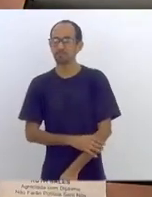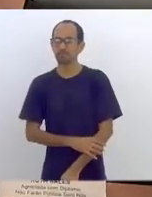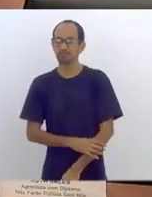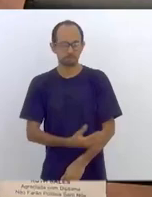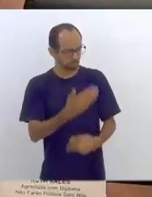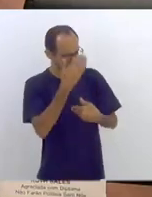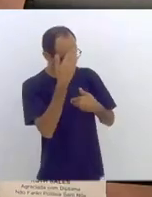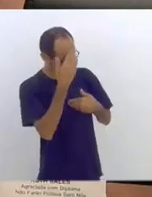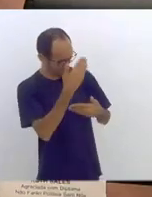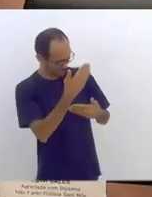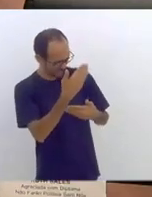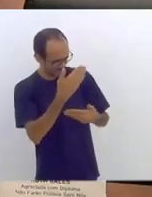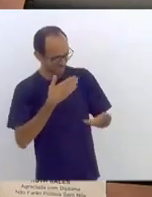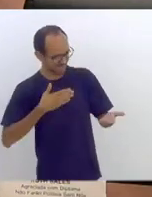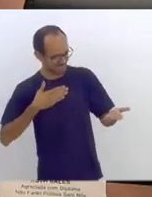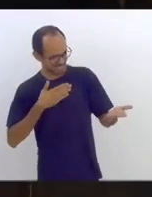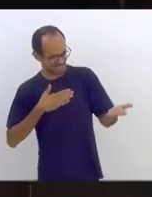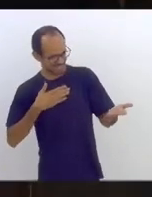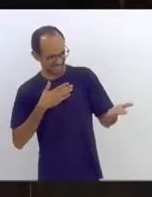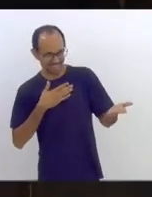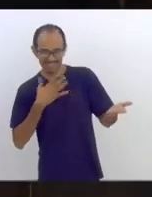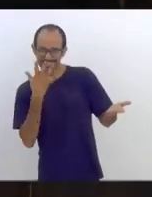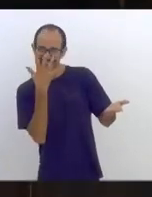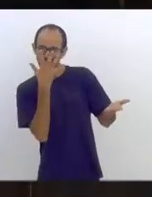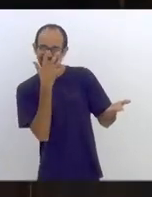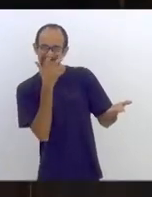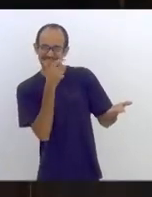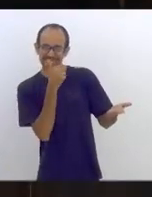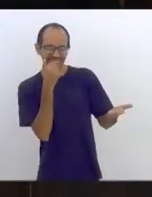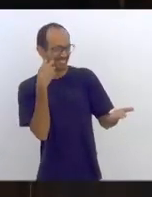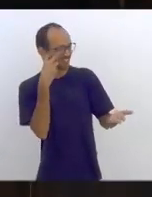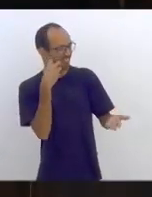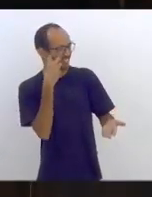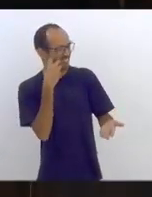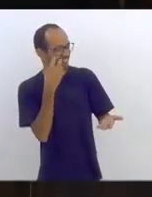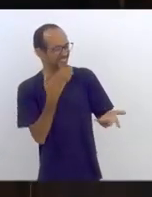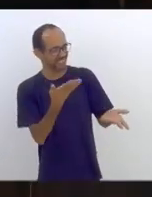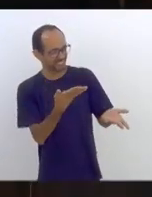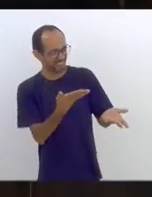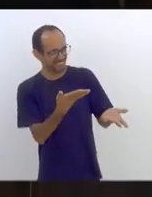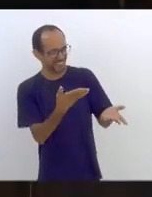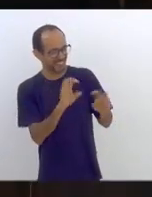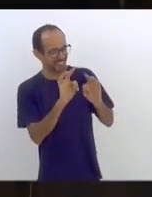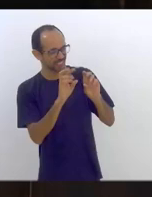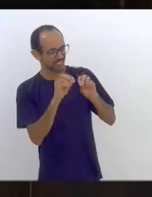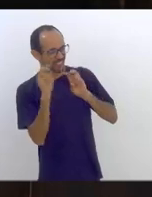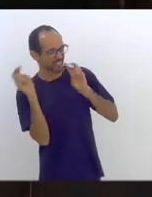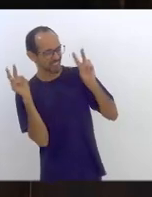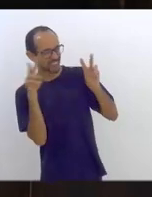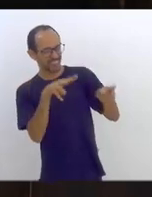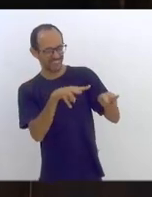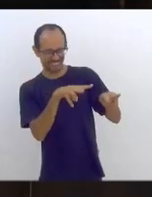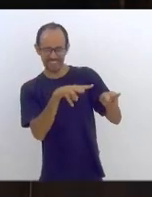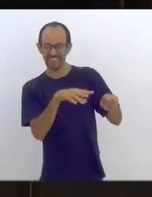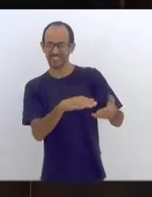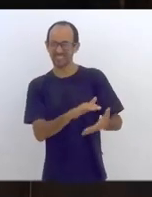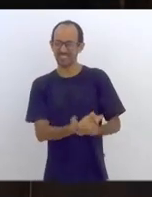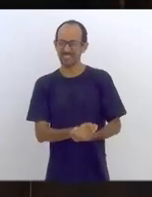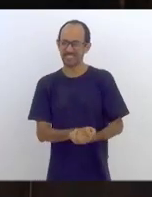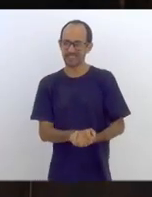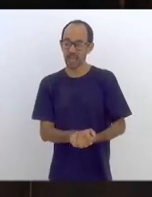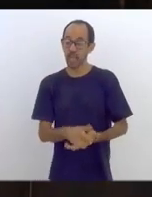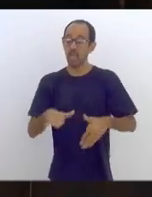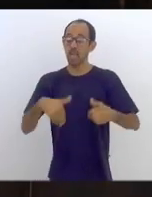Obrigada, querida. Lindíssima, com vergonha. Agora ficou mais ainda, né? Todo mundo olhou para ela. Bom, nós